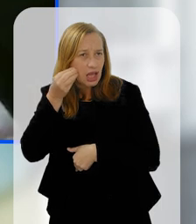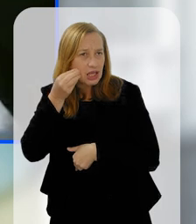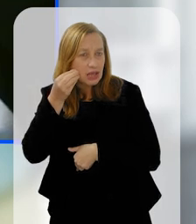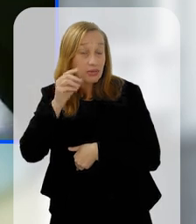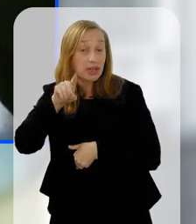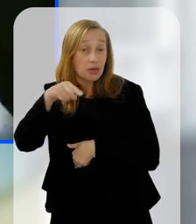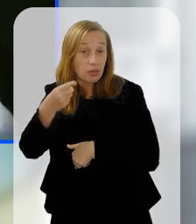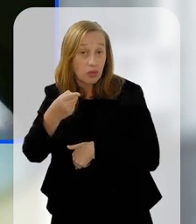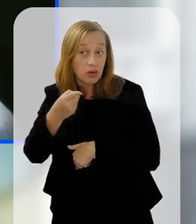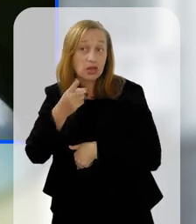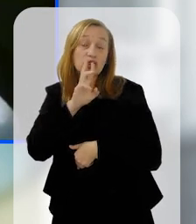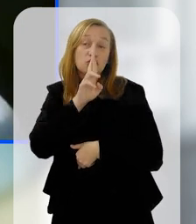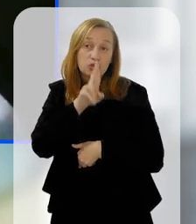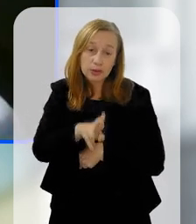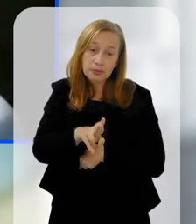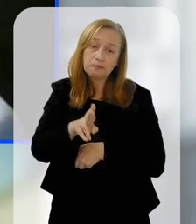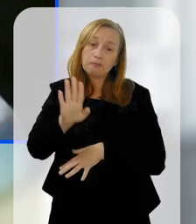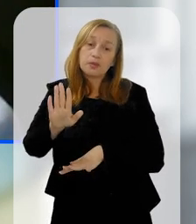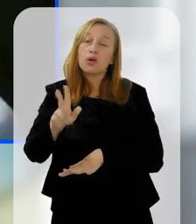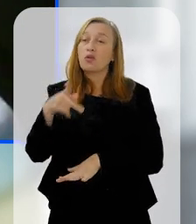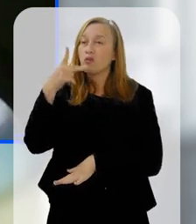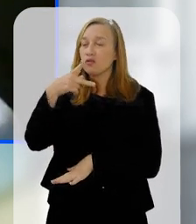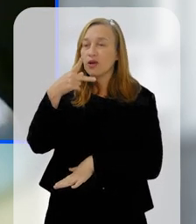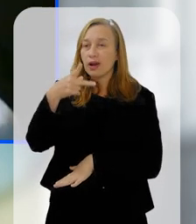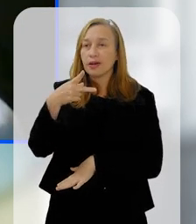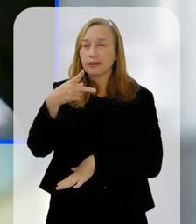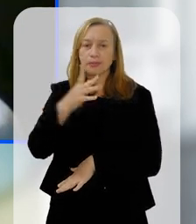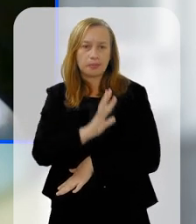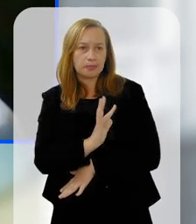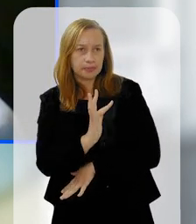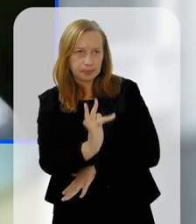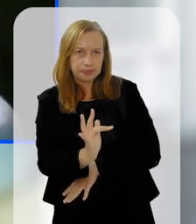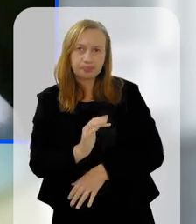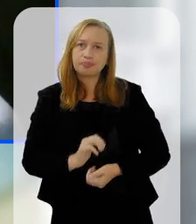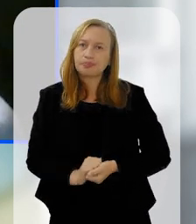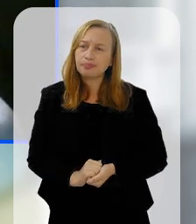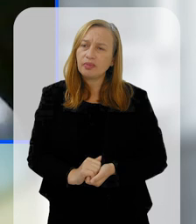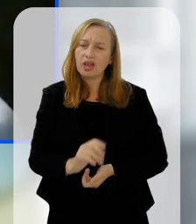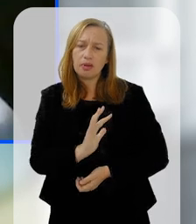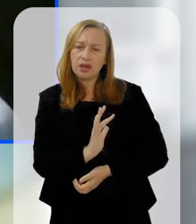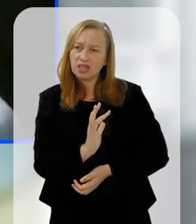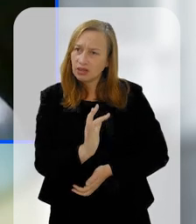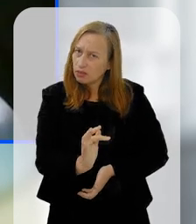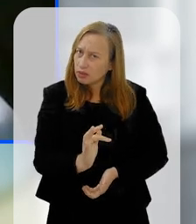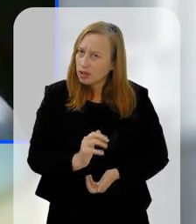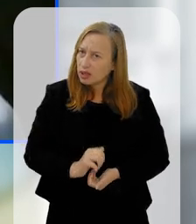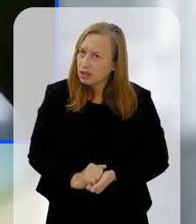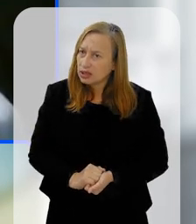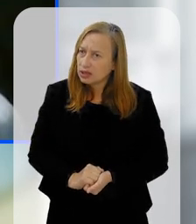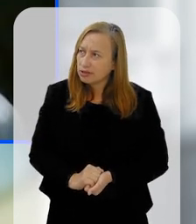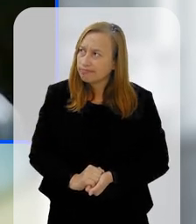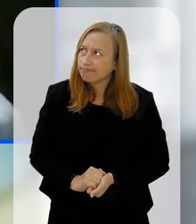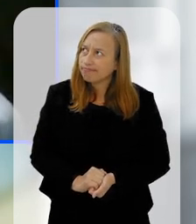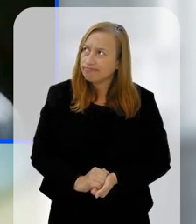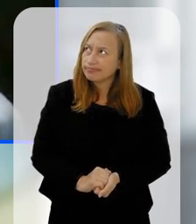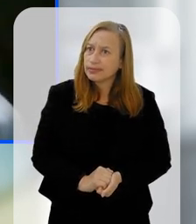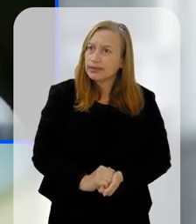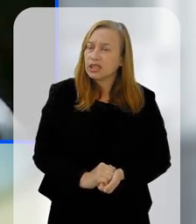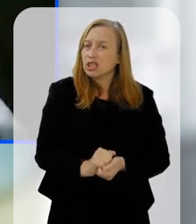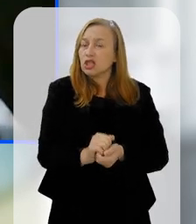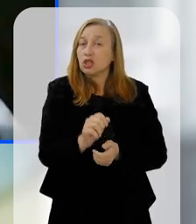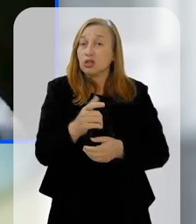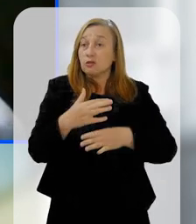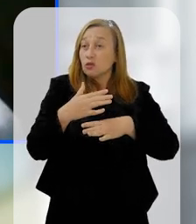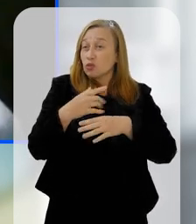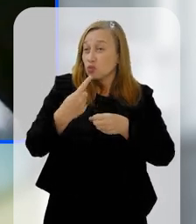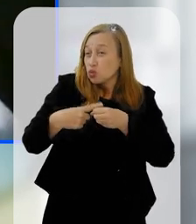algumas conclusões. Vamos falar da Baixada Fluminense. Baixada Fluminense são